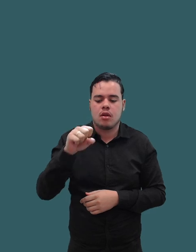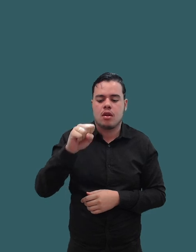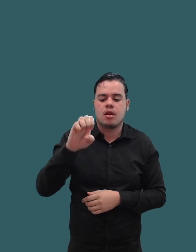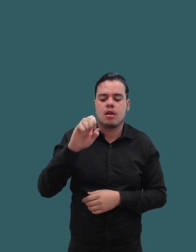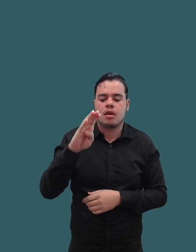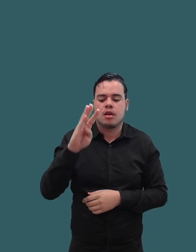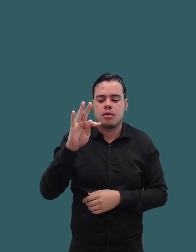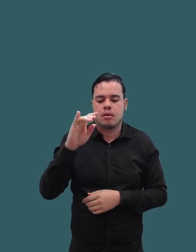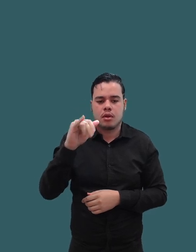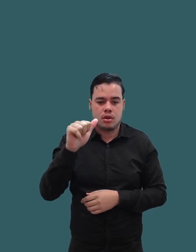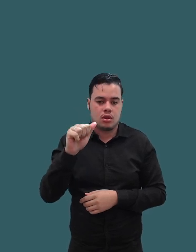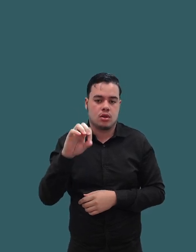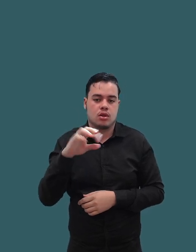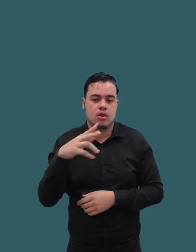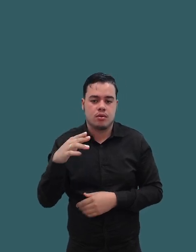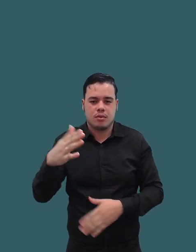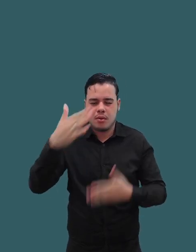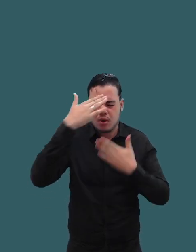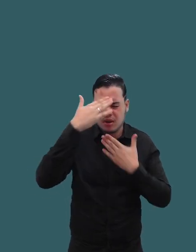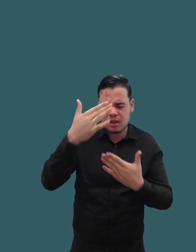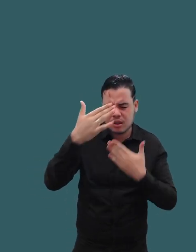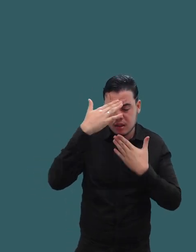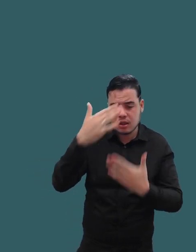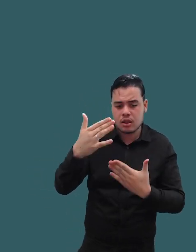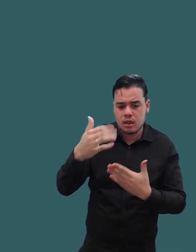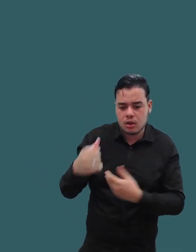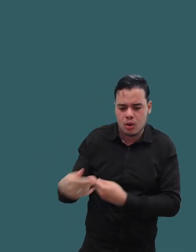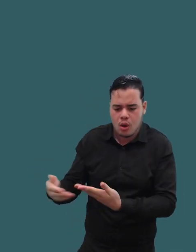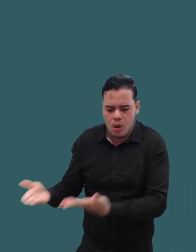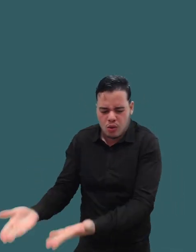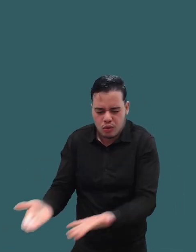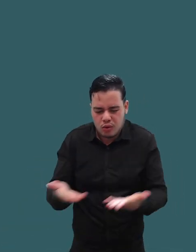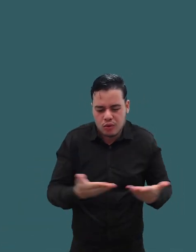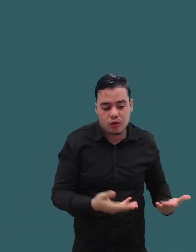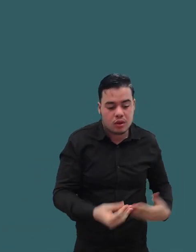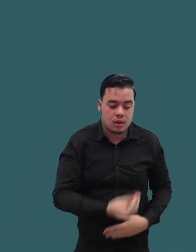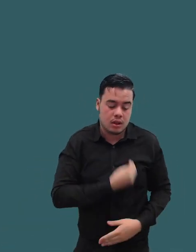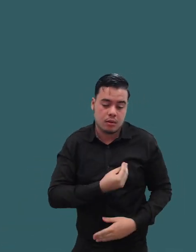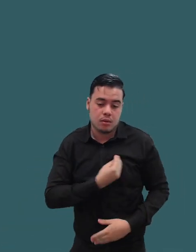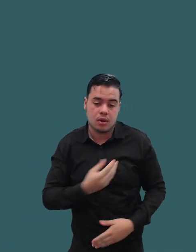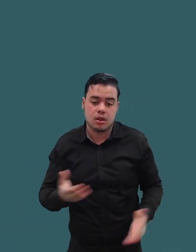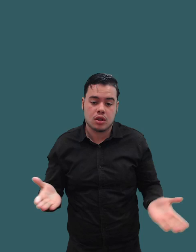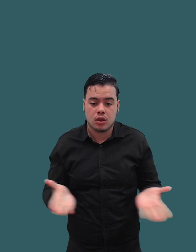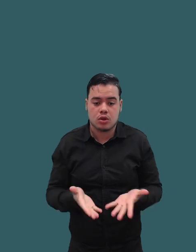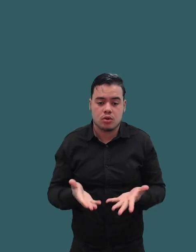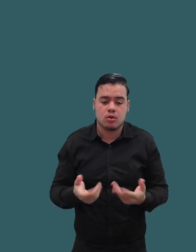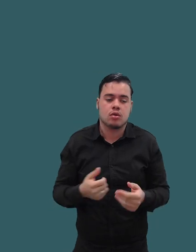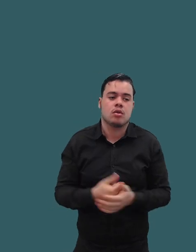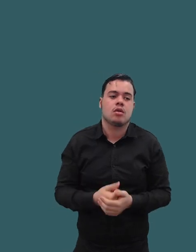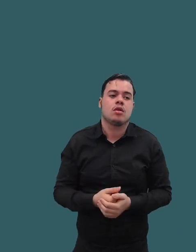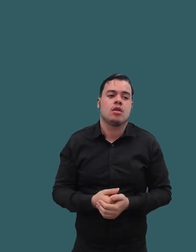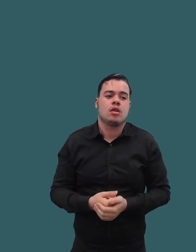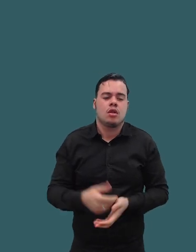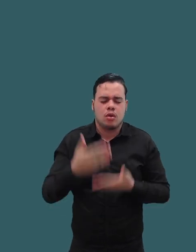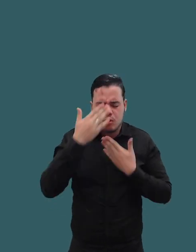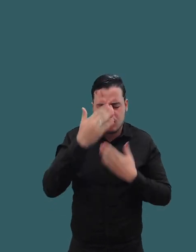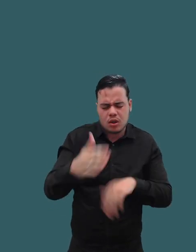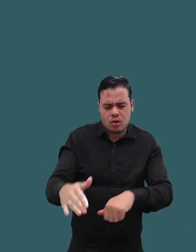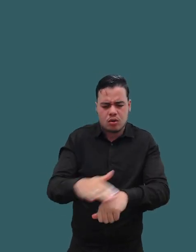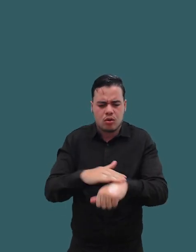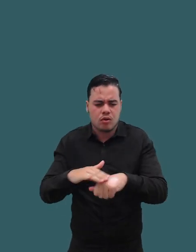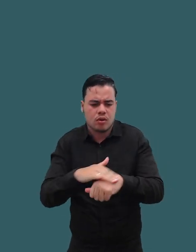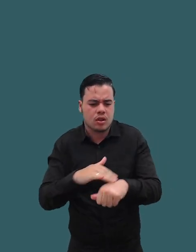estar conosco e agradeço imensamente, Fernanda e Wagner, esse momento de conversa com todos presentes. E